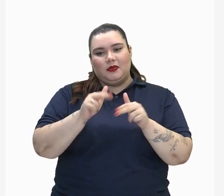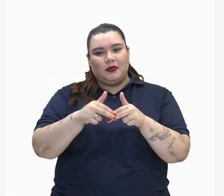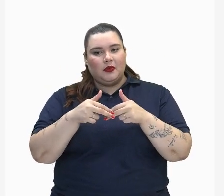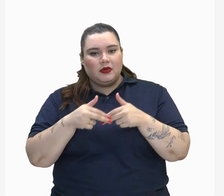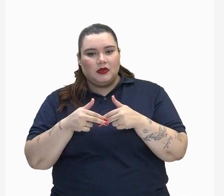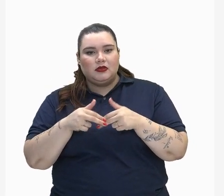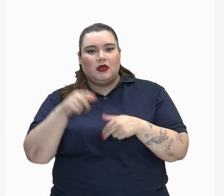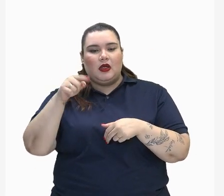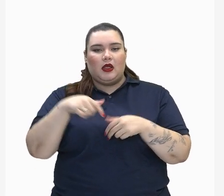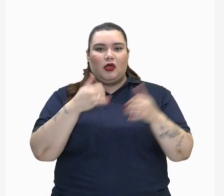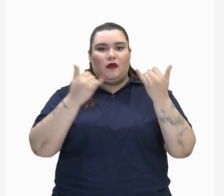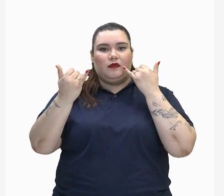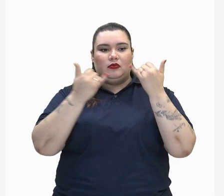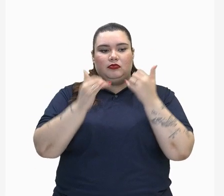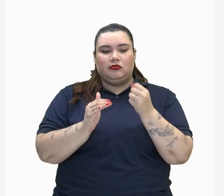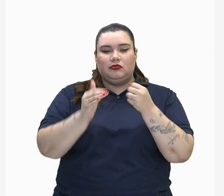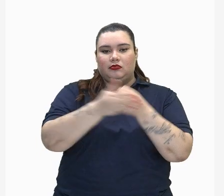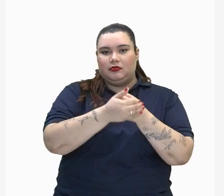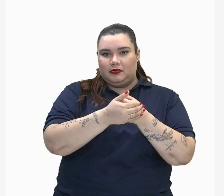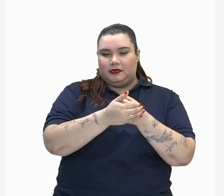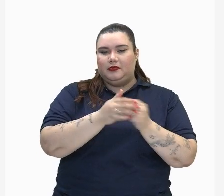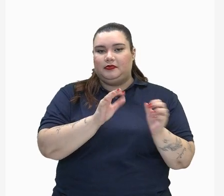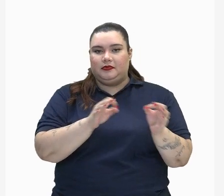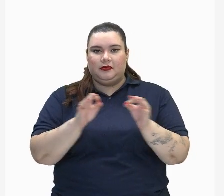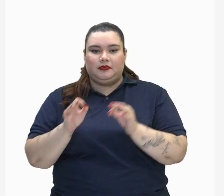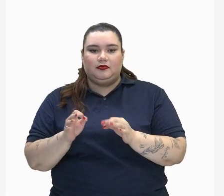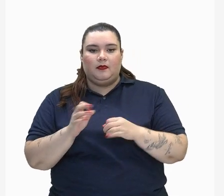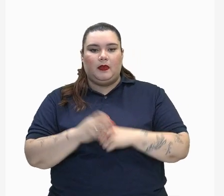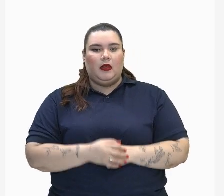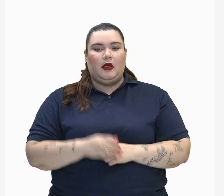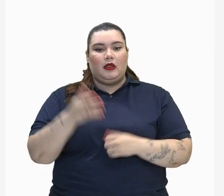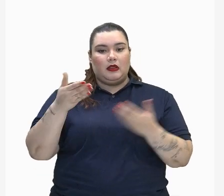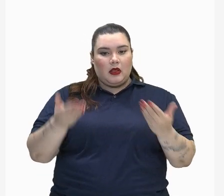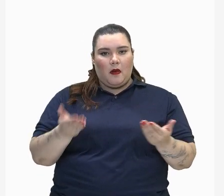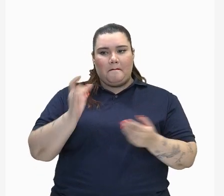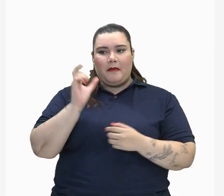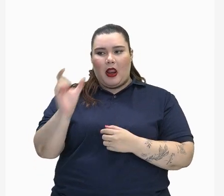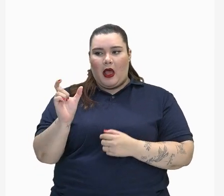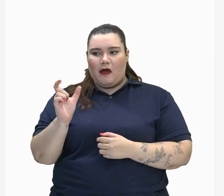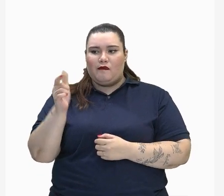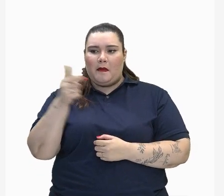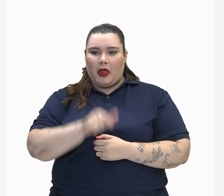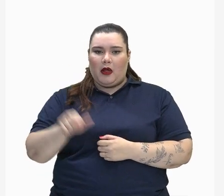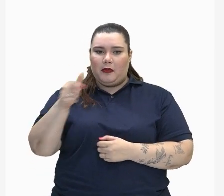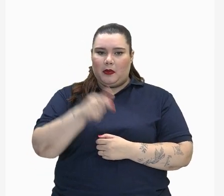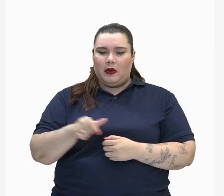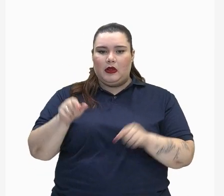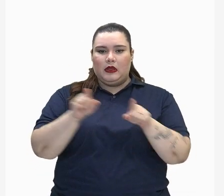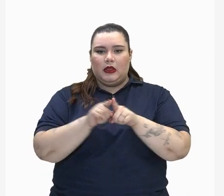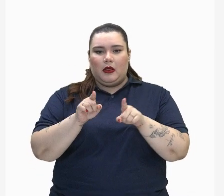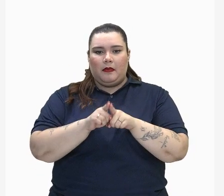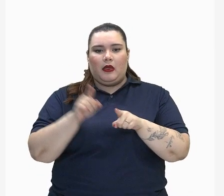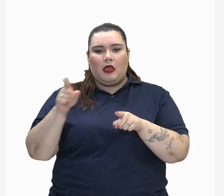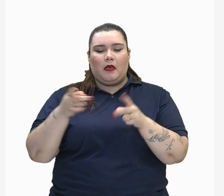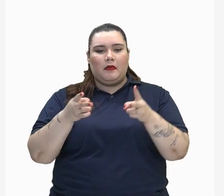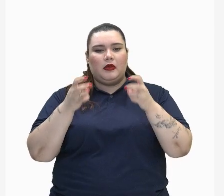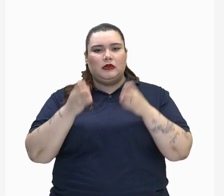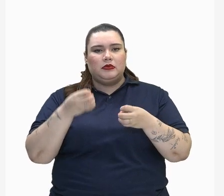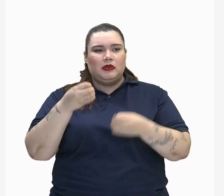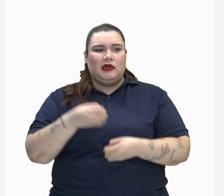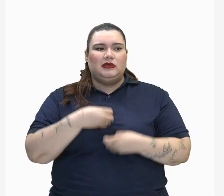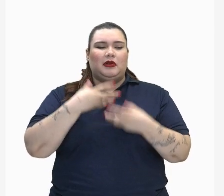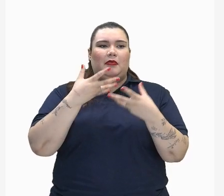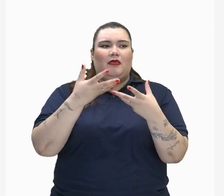são as informações implícitas. Né? Pela repetição e pelo tom, percebemos